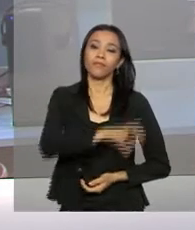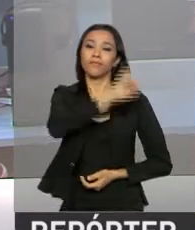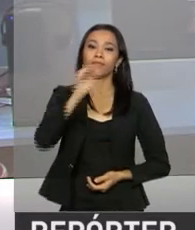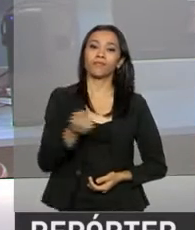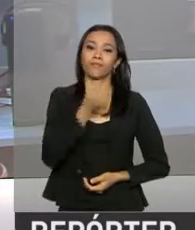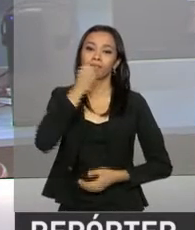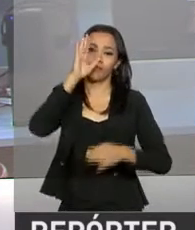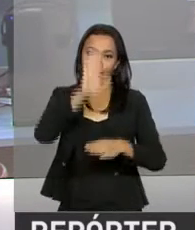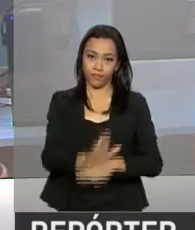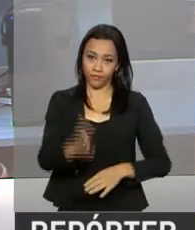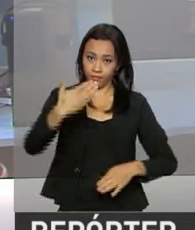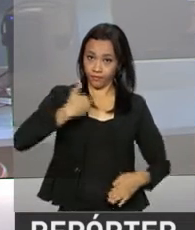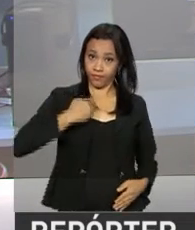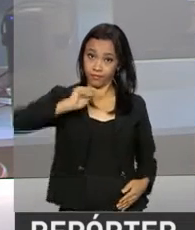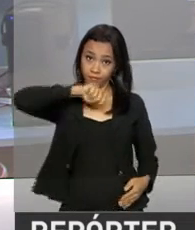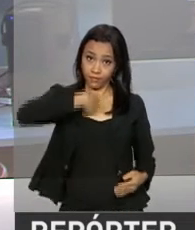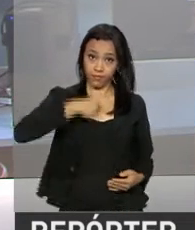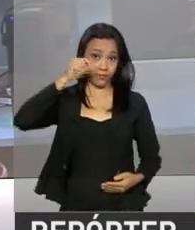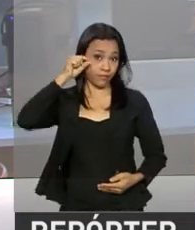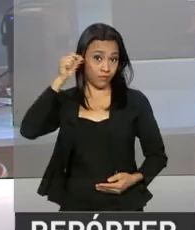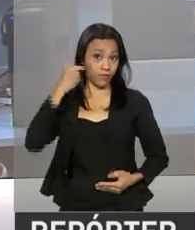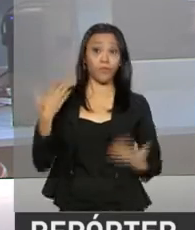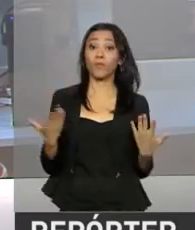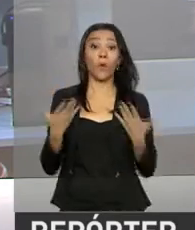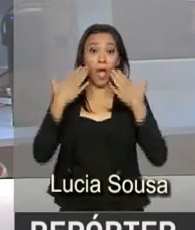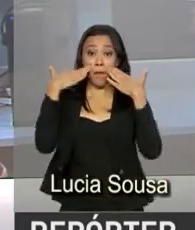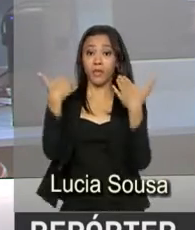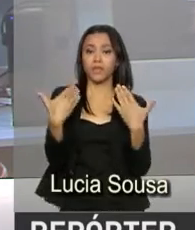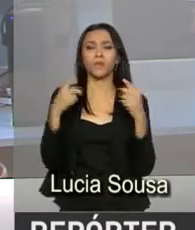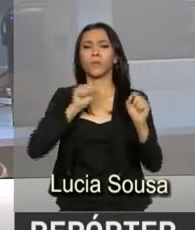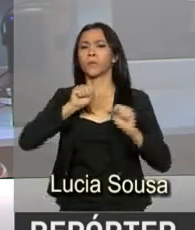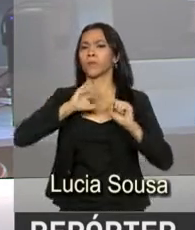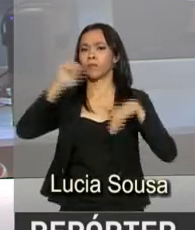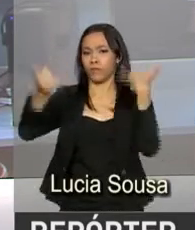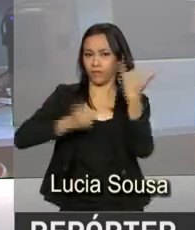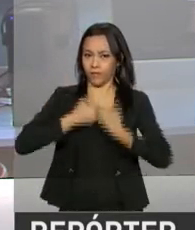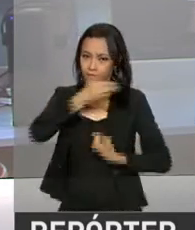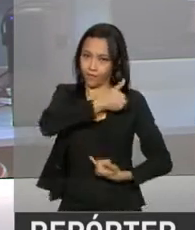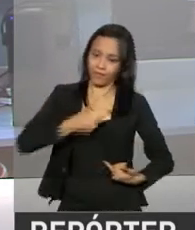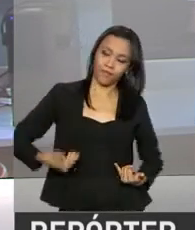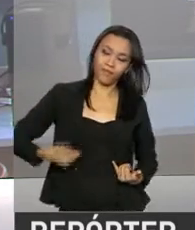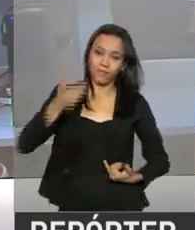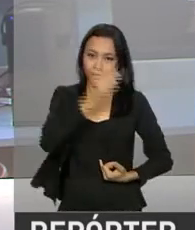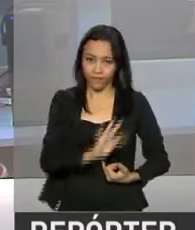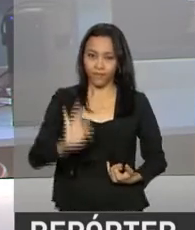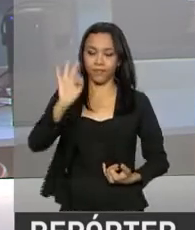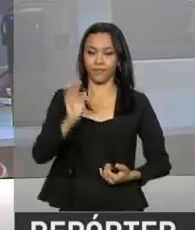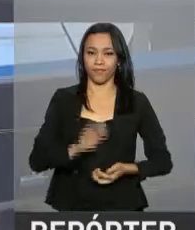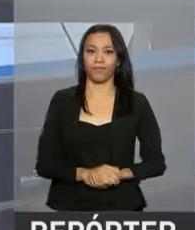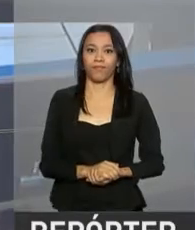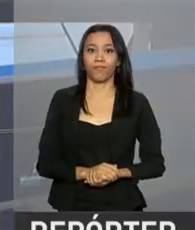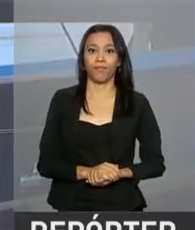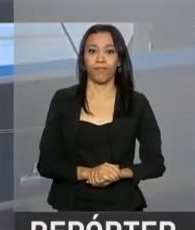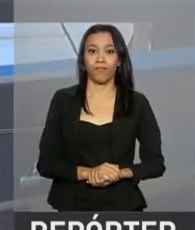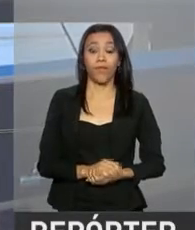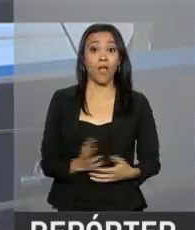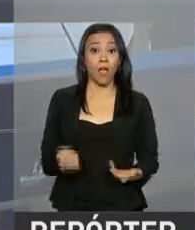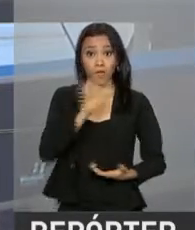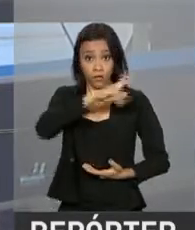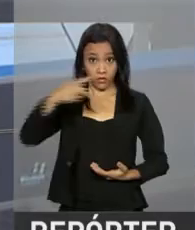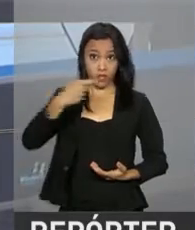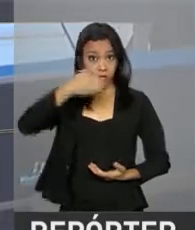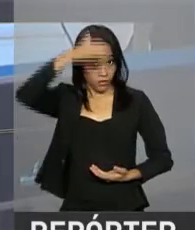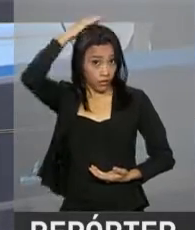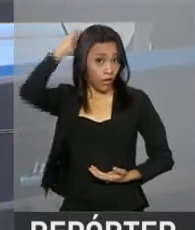Olá, boa tarde. Eu sou José Luiz Filho e a partir de agora trago para você aqui no Repórter NBR as notícias do governo federal. O presidente